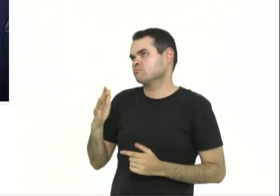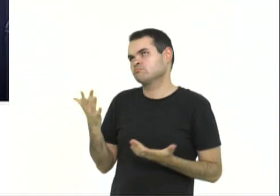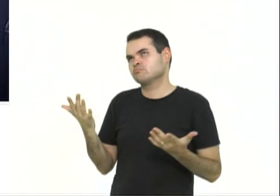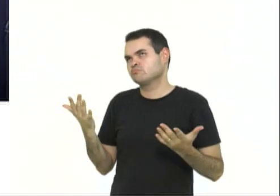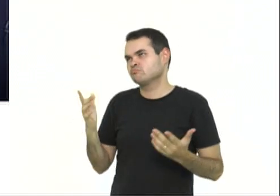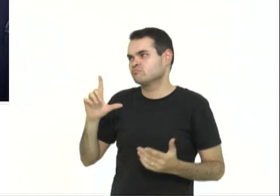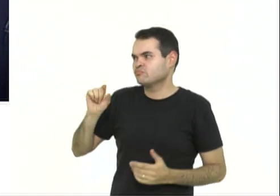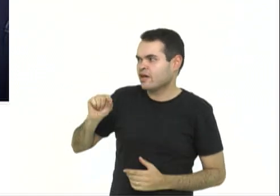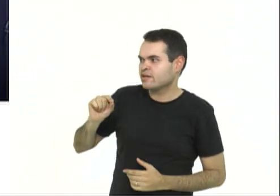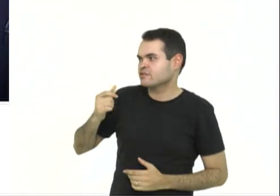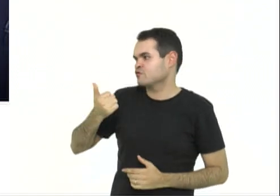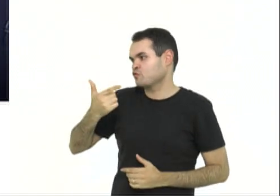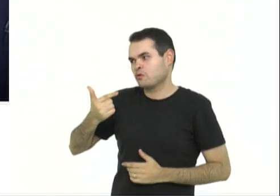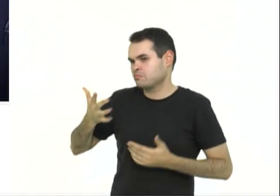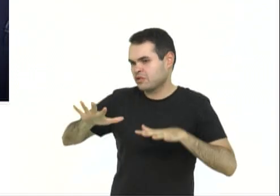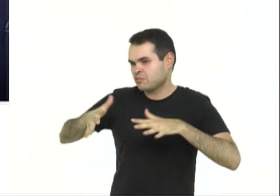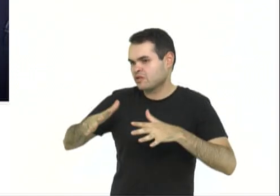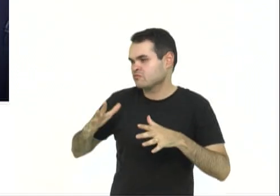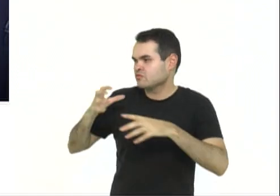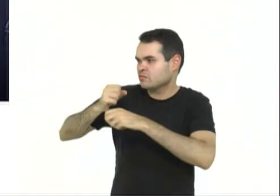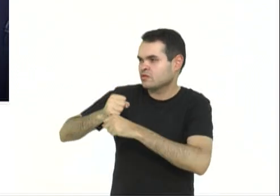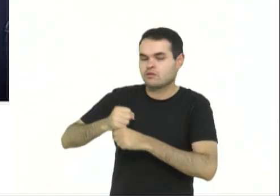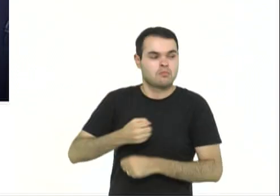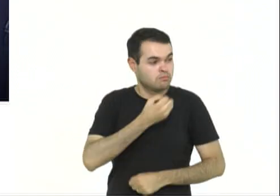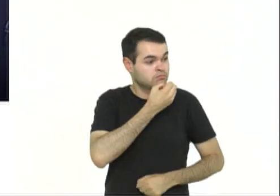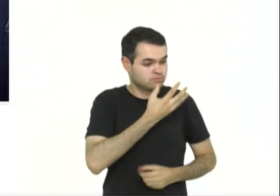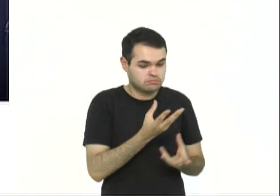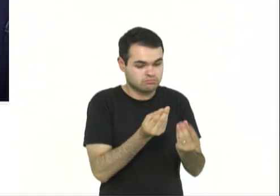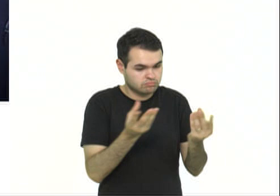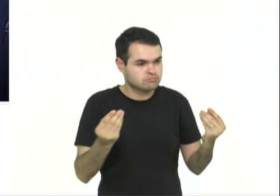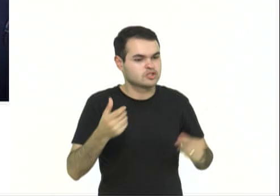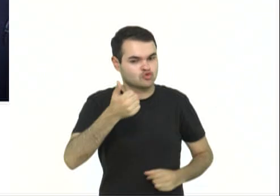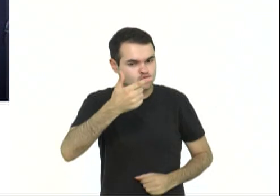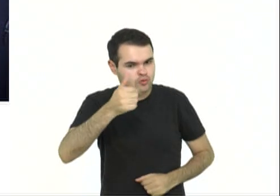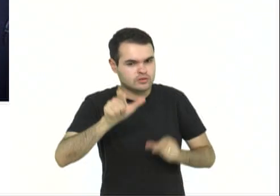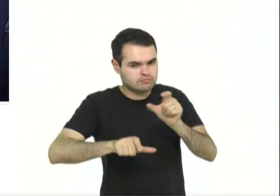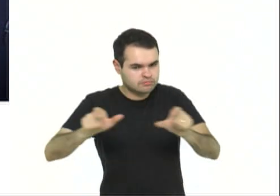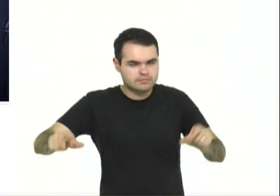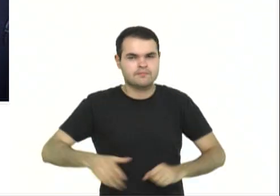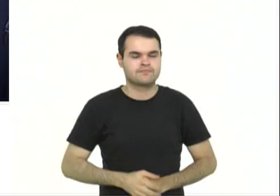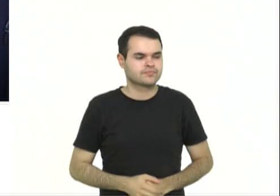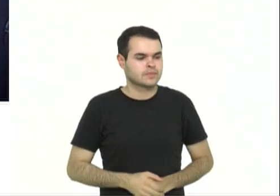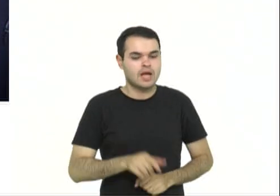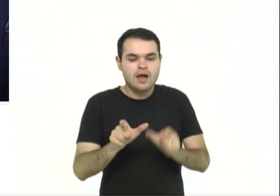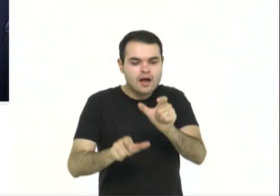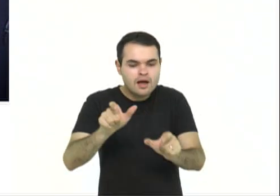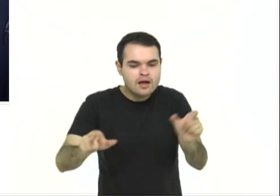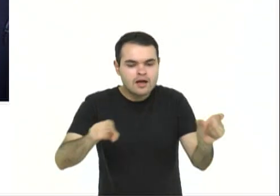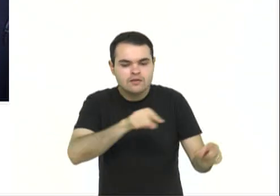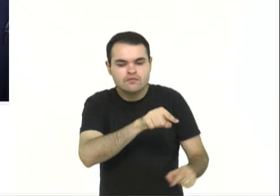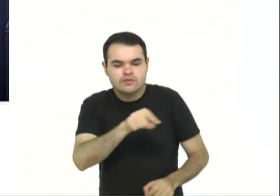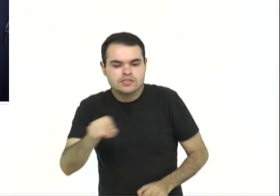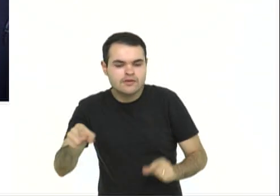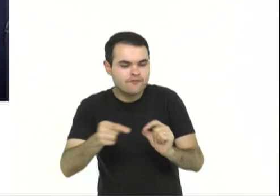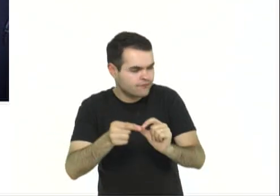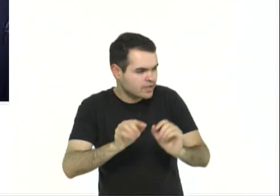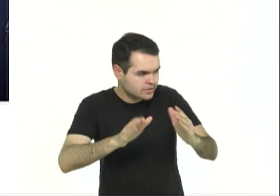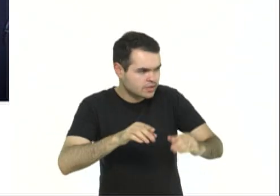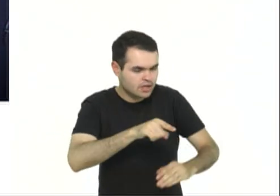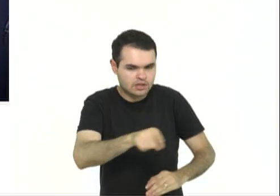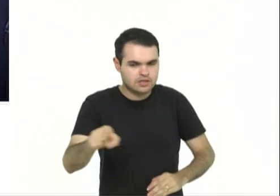uns 10, 12, alguma coisa assim. Bastante então, bem legal. E tem algum desses que você já fez, vamos dizer,